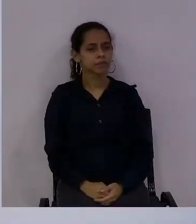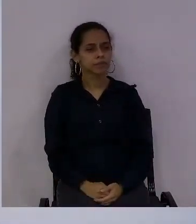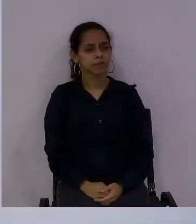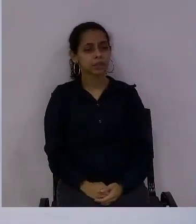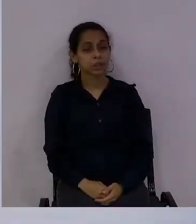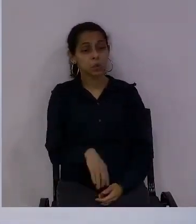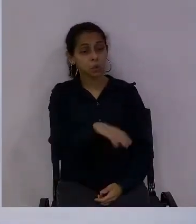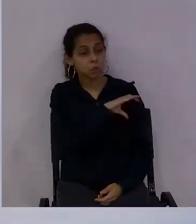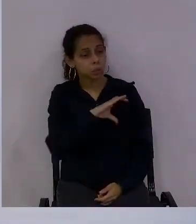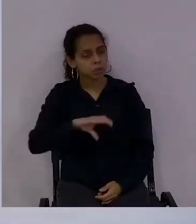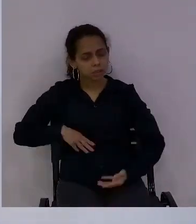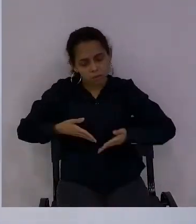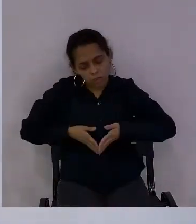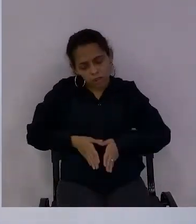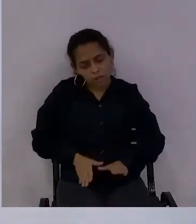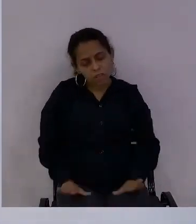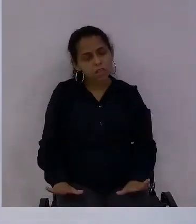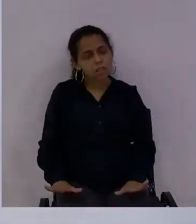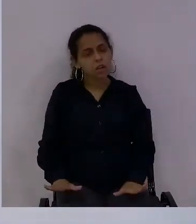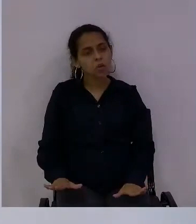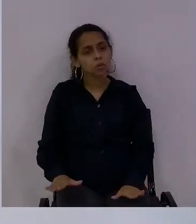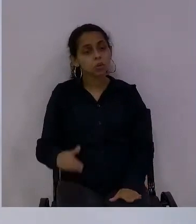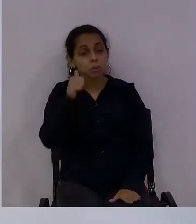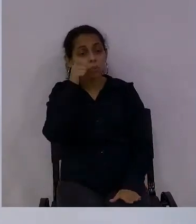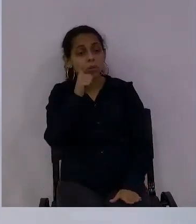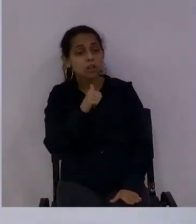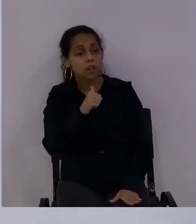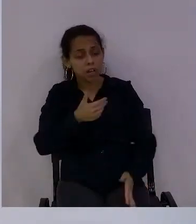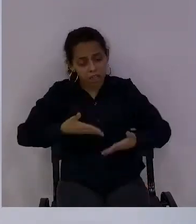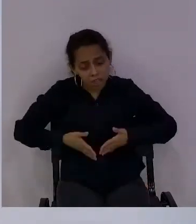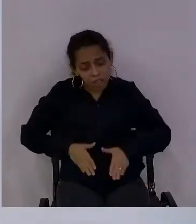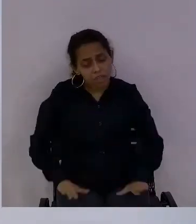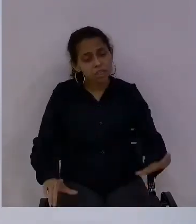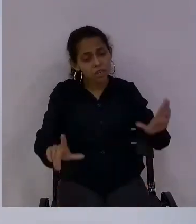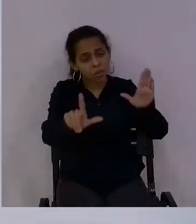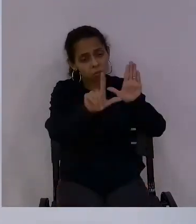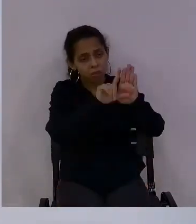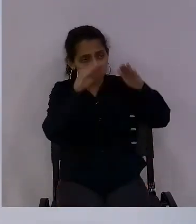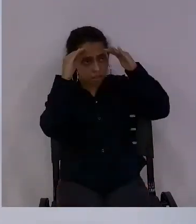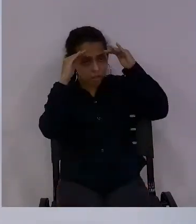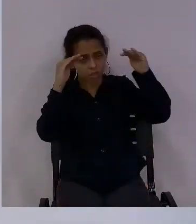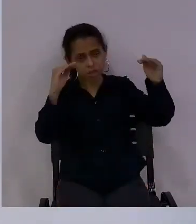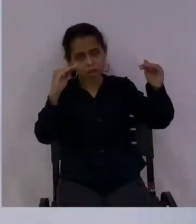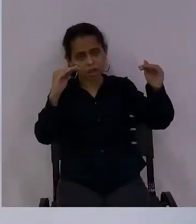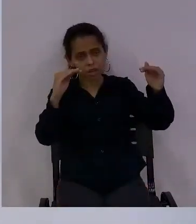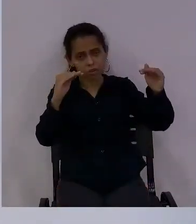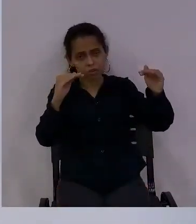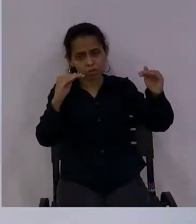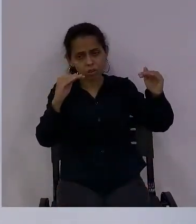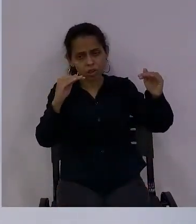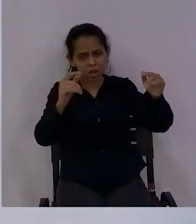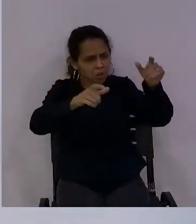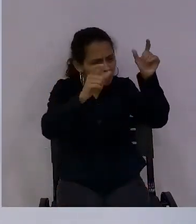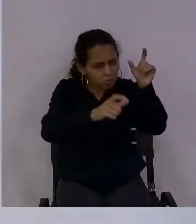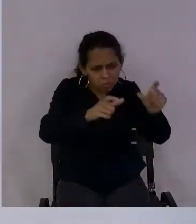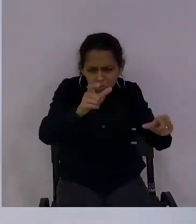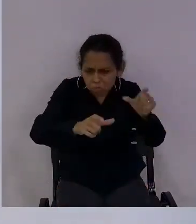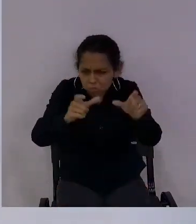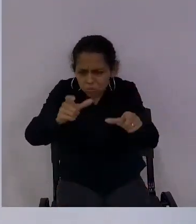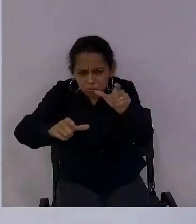que foi nascido de mulher e nascido sob a lei. Há muitas pessoas que ainda